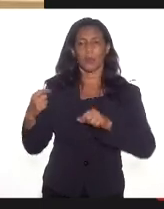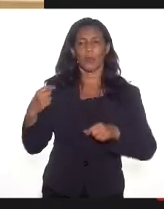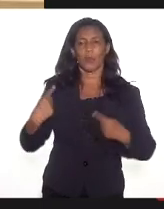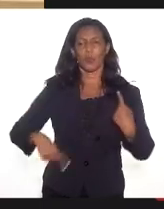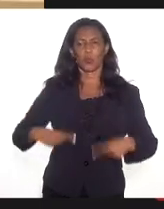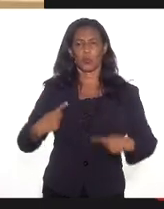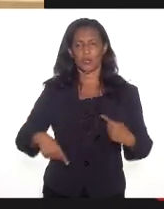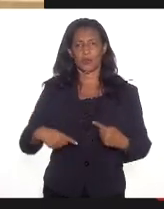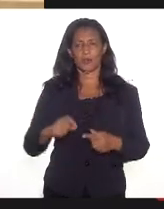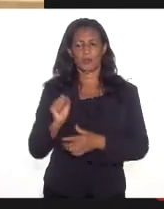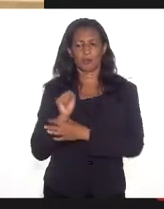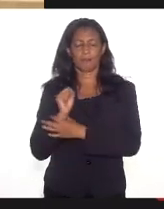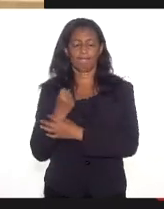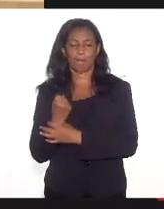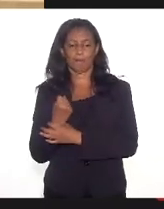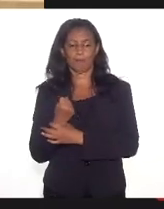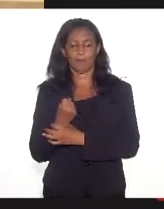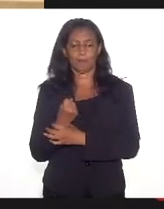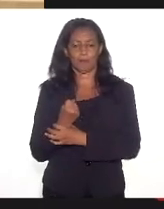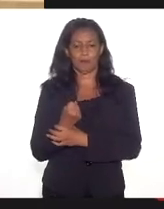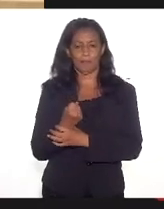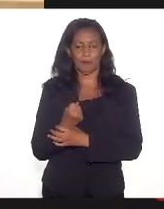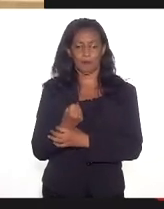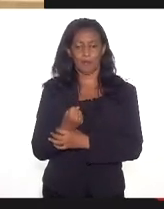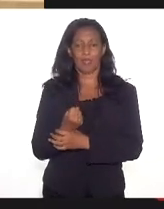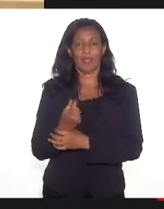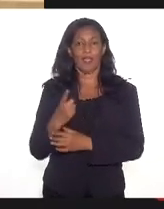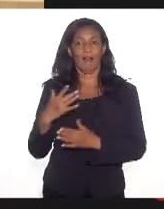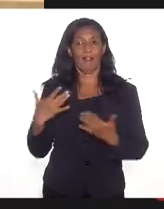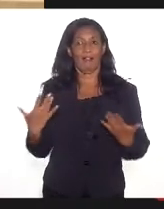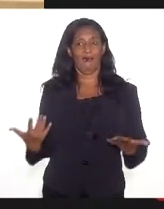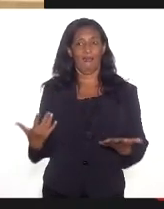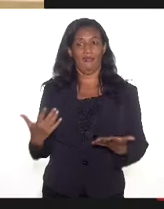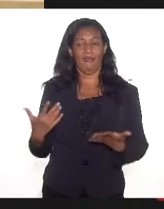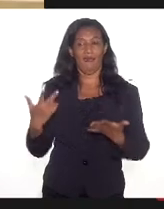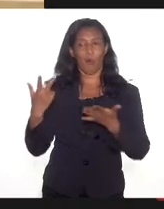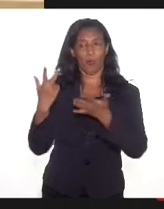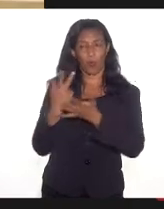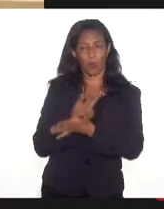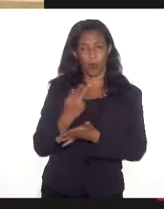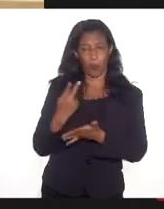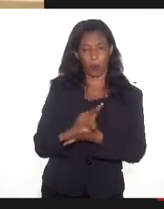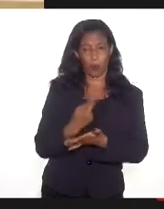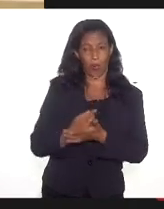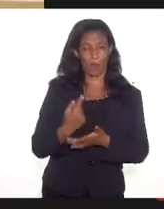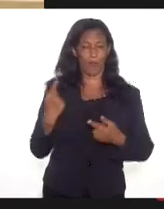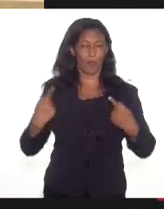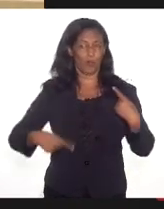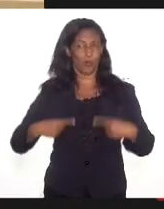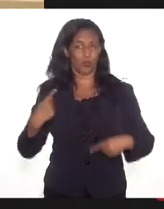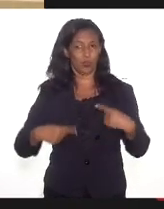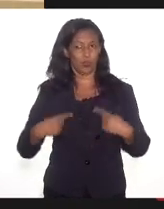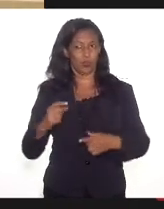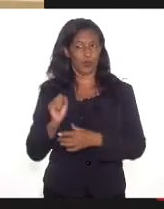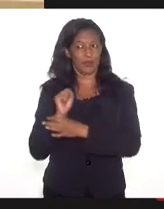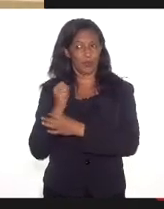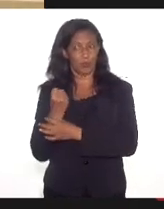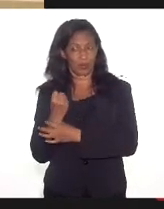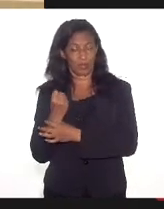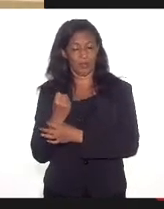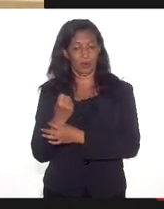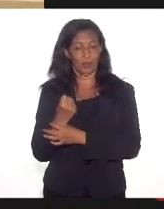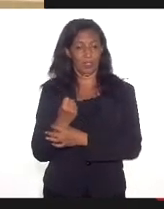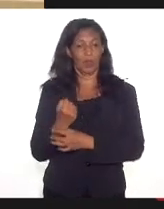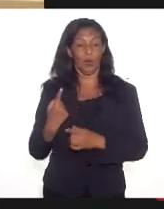de segurança né na verdade a ineficácia a inexistência de uma política pública de segurança né porque se tivéssemos